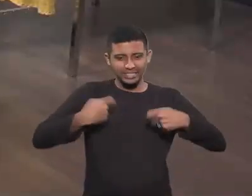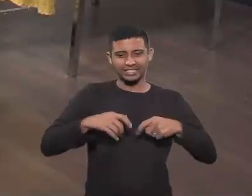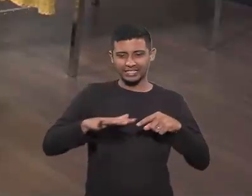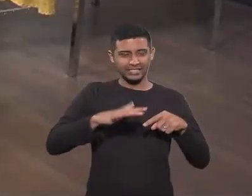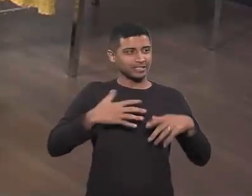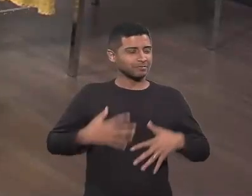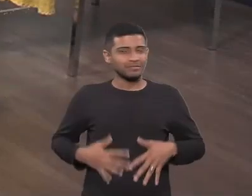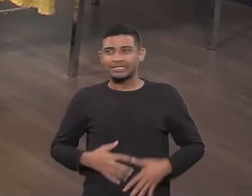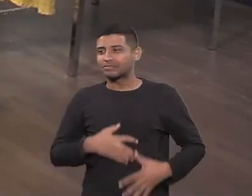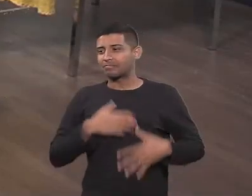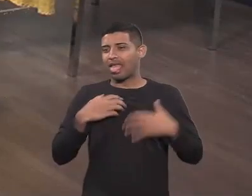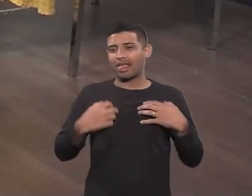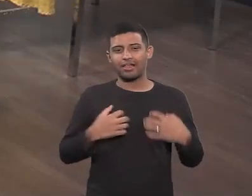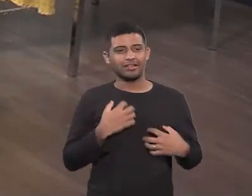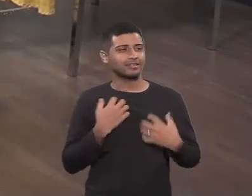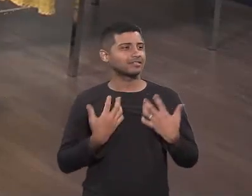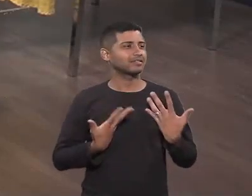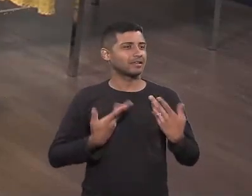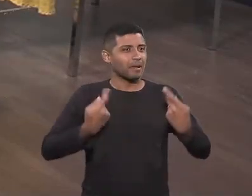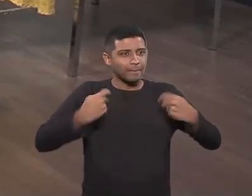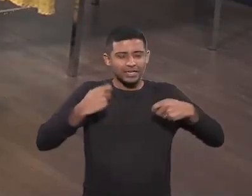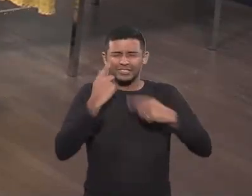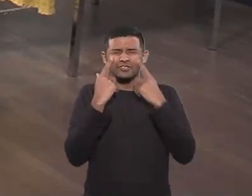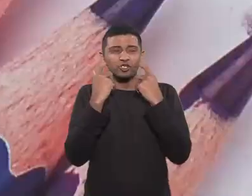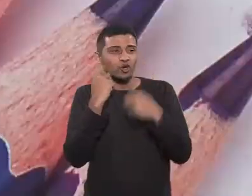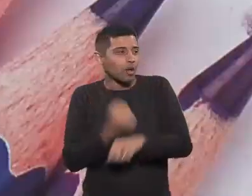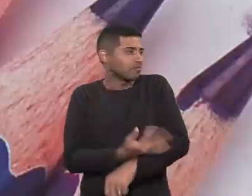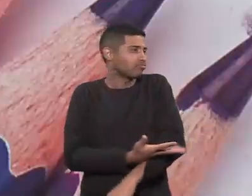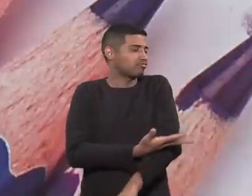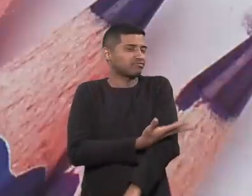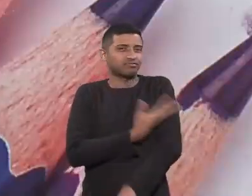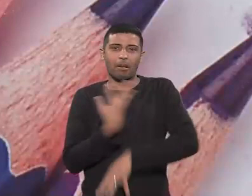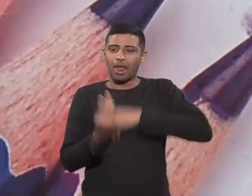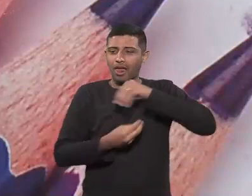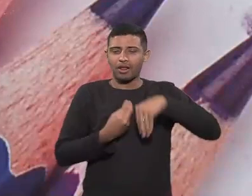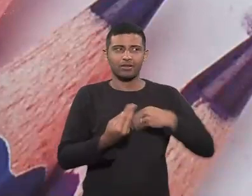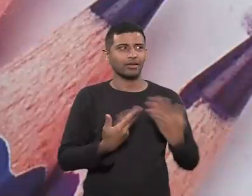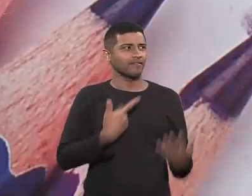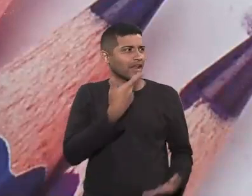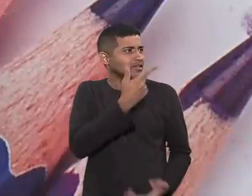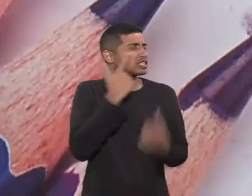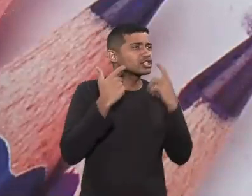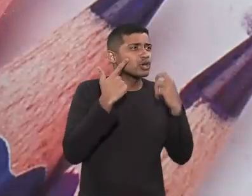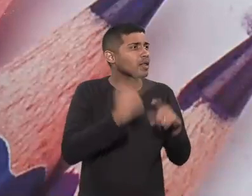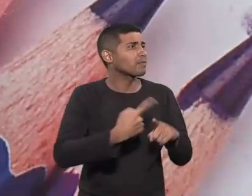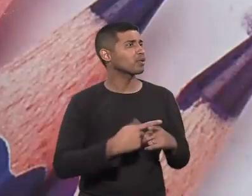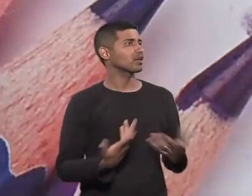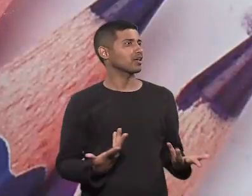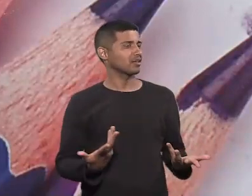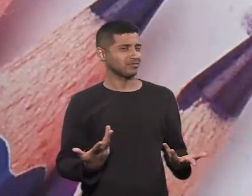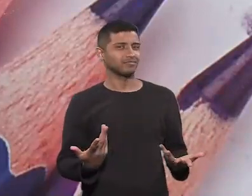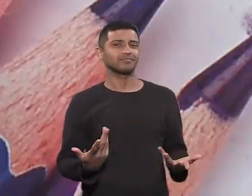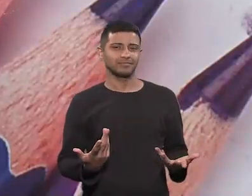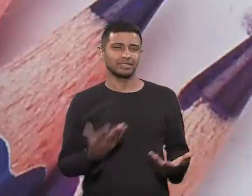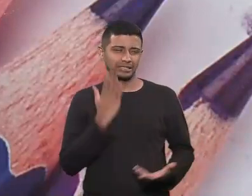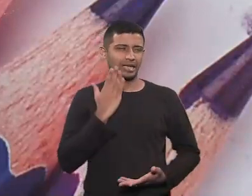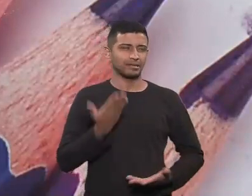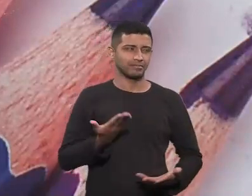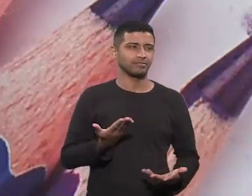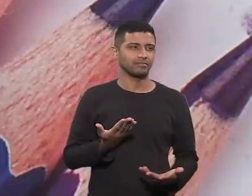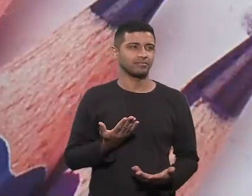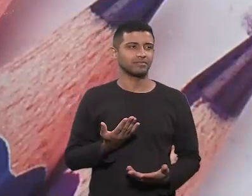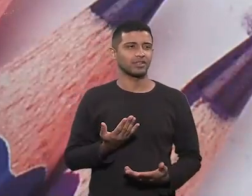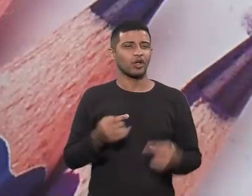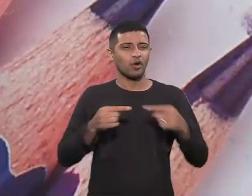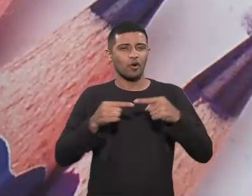tremedeira, tem que ter um frio na barriga, tem que ter uma intensidade, tem que ter um choro numa hora que todo mundo fala assim, caramba, tá chorando por quê? Sabe?